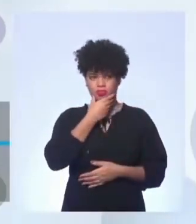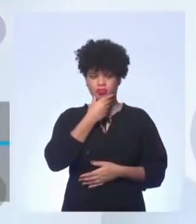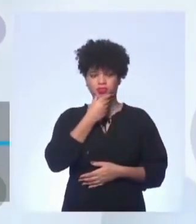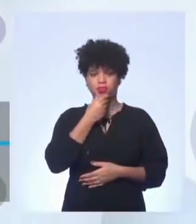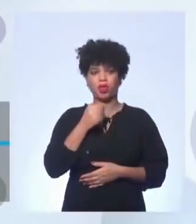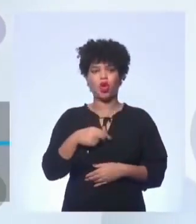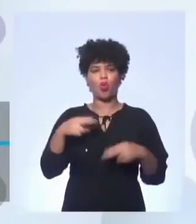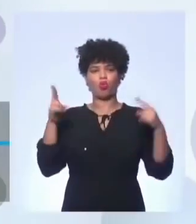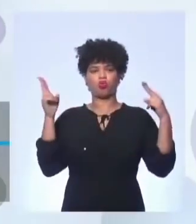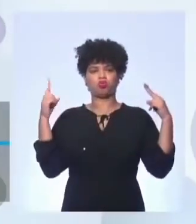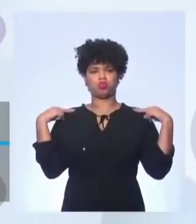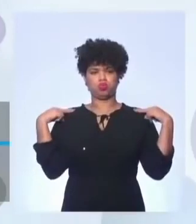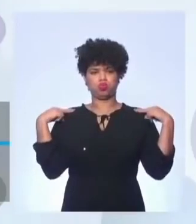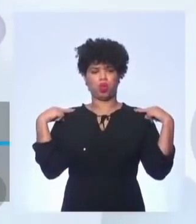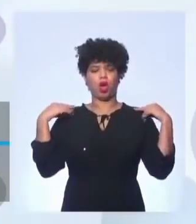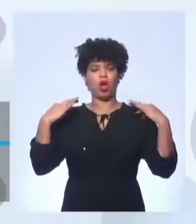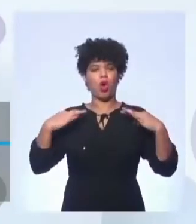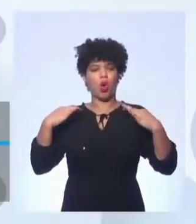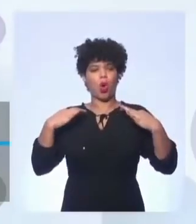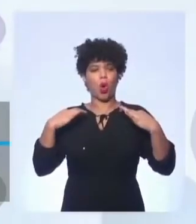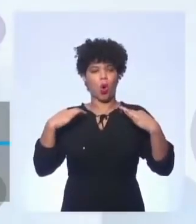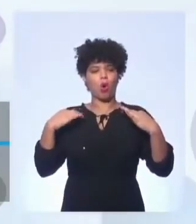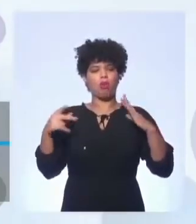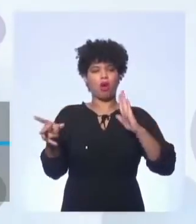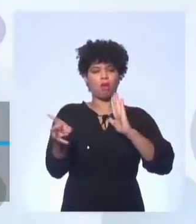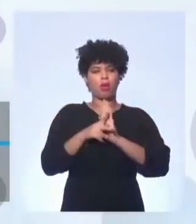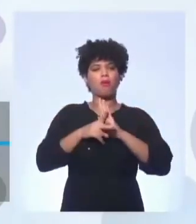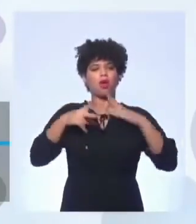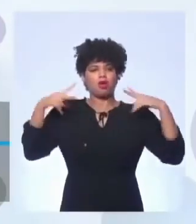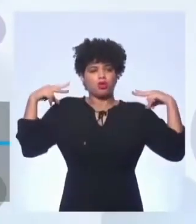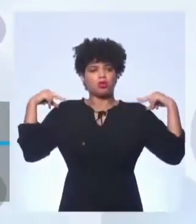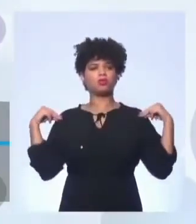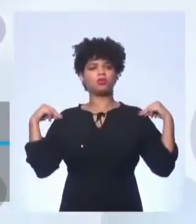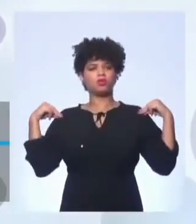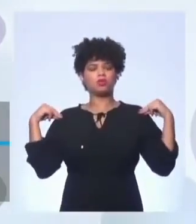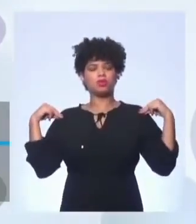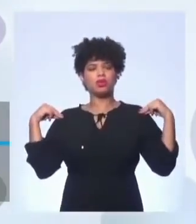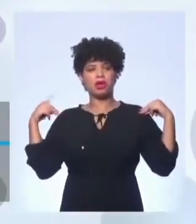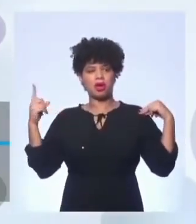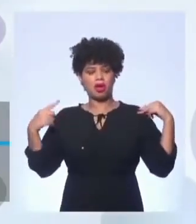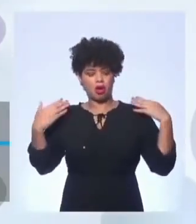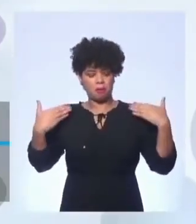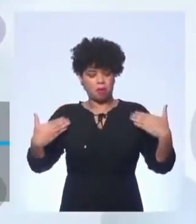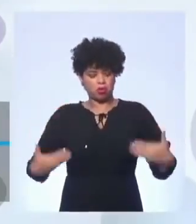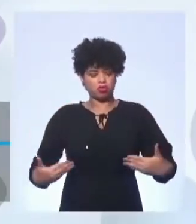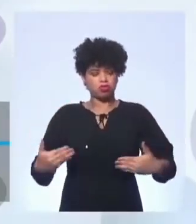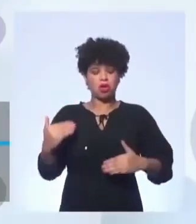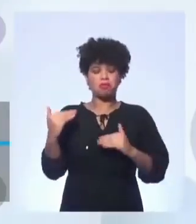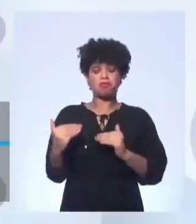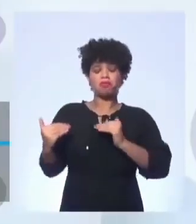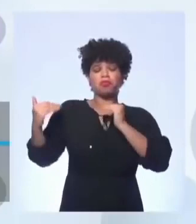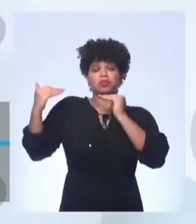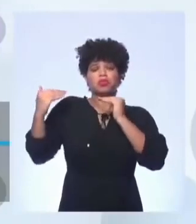Pedro Álvares Cabral, está vestido ali com a sua roupa de capitão, mostrando